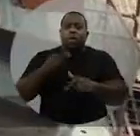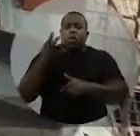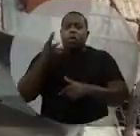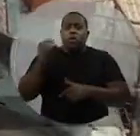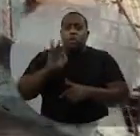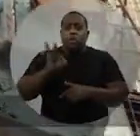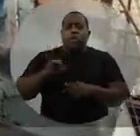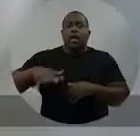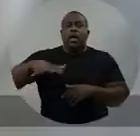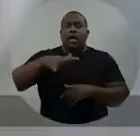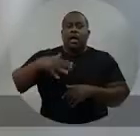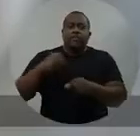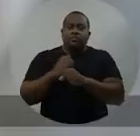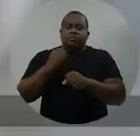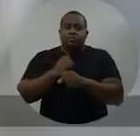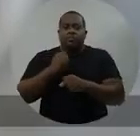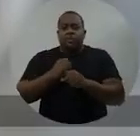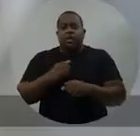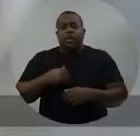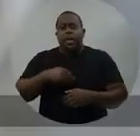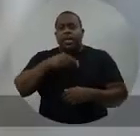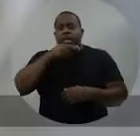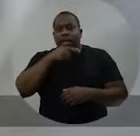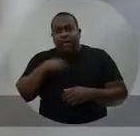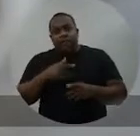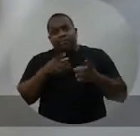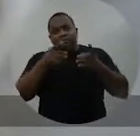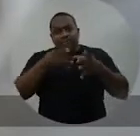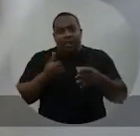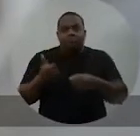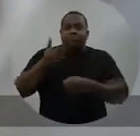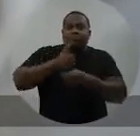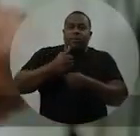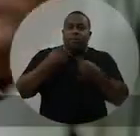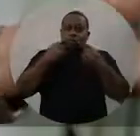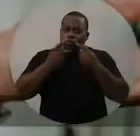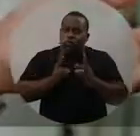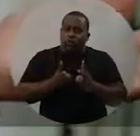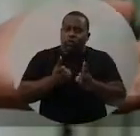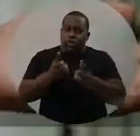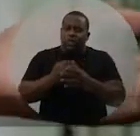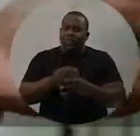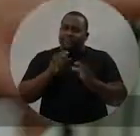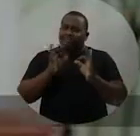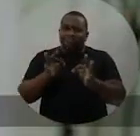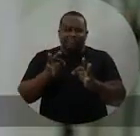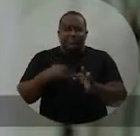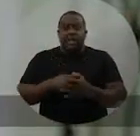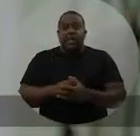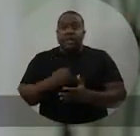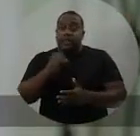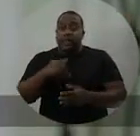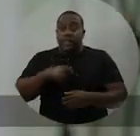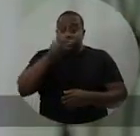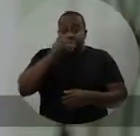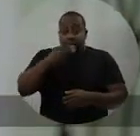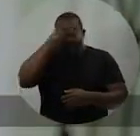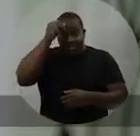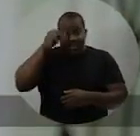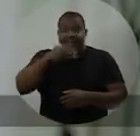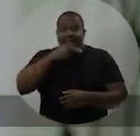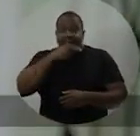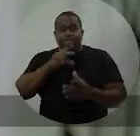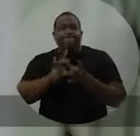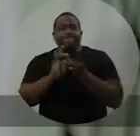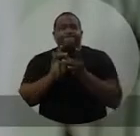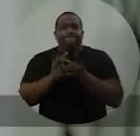na construção civil. A CM Neto tá deixando e Bruno Reis tá entrando agora da sequência. Porque tá na cara. Se Neto fez parceria